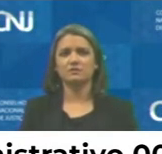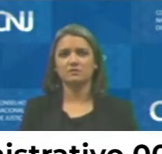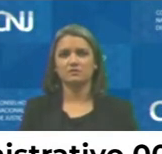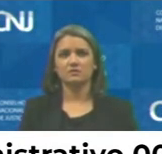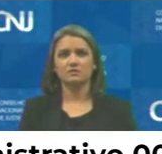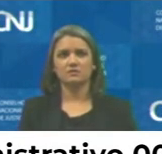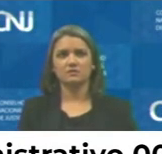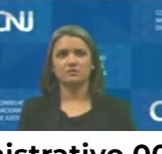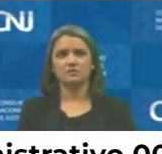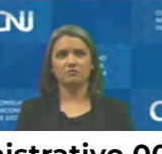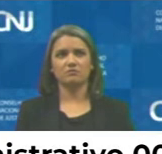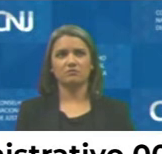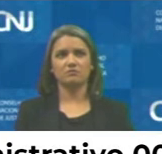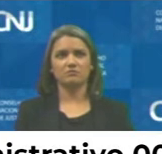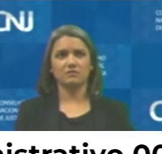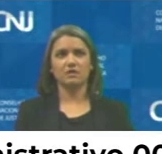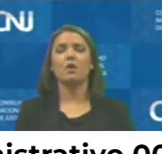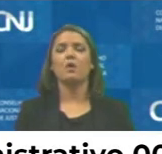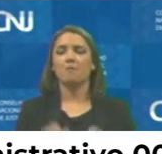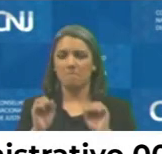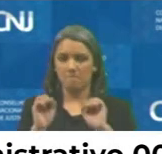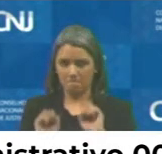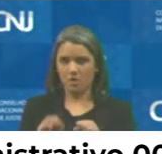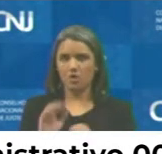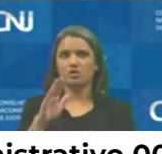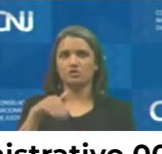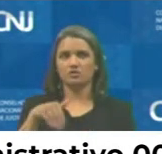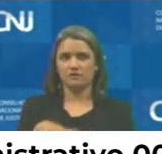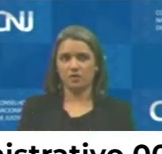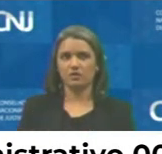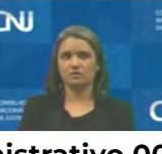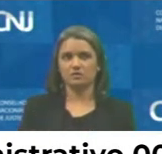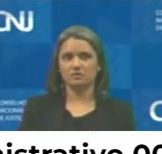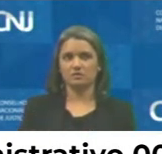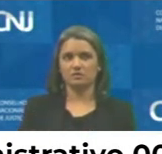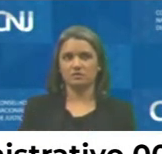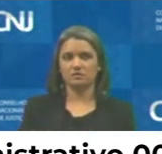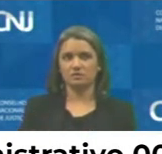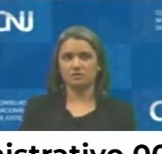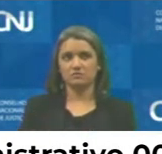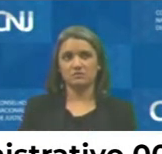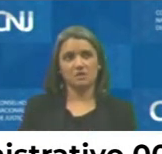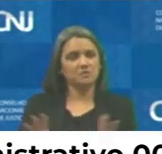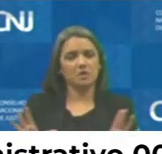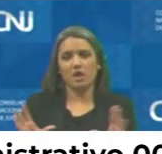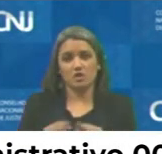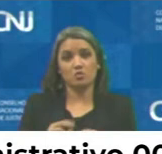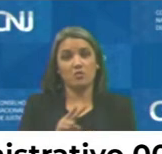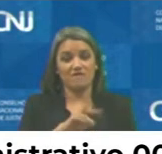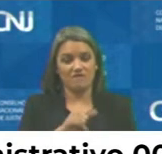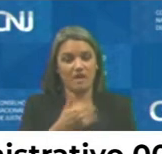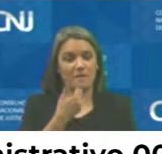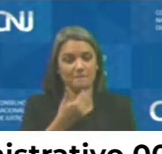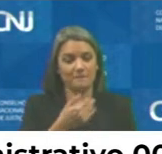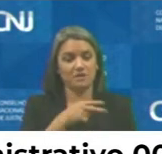Vossa Excelência poderia proferir o voto? Quem sabe um pequeno resumo. Vai haver pedido de vista, sim.